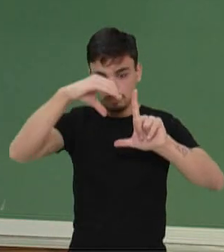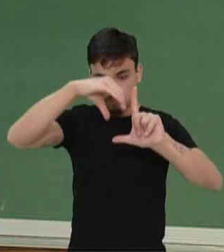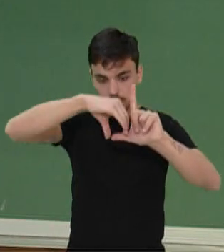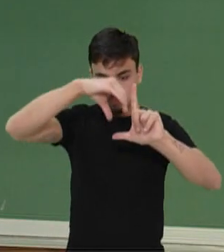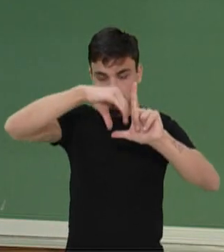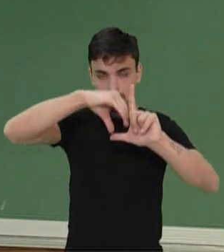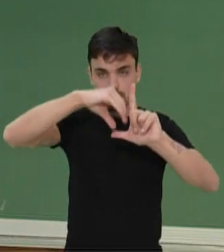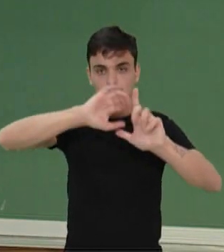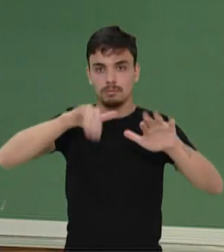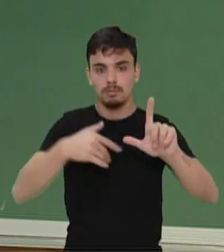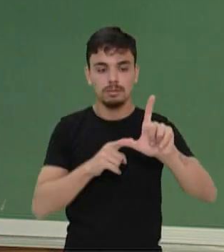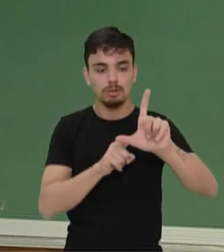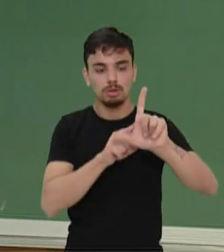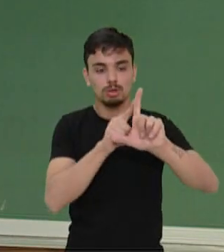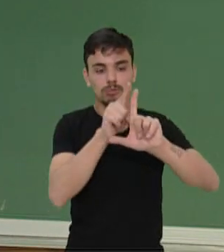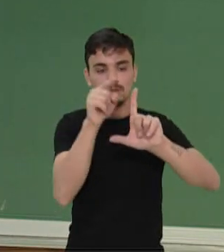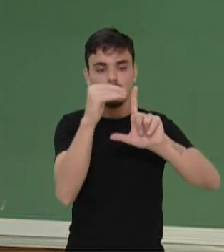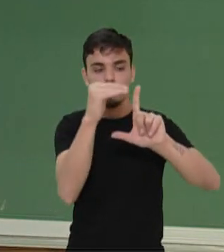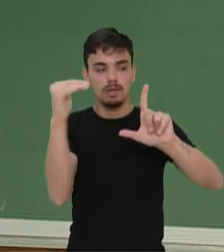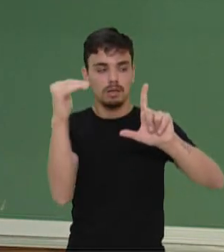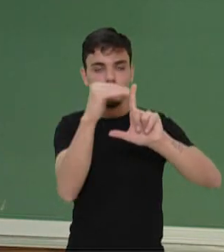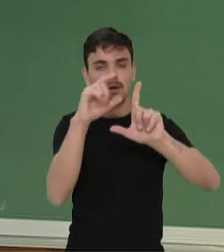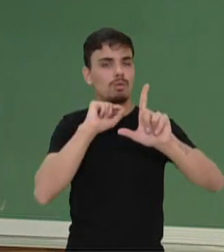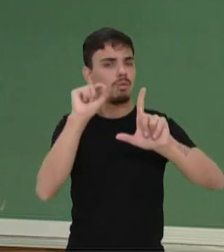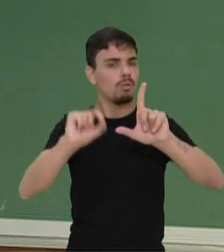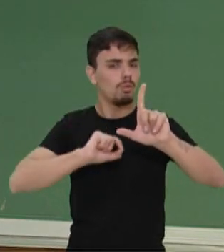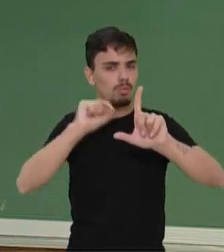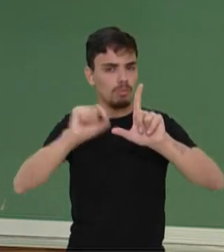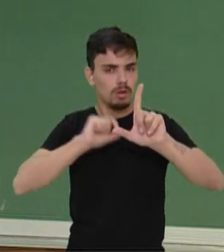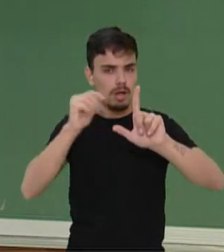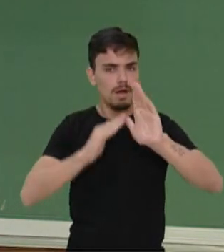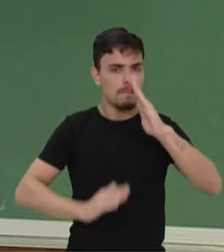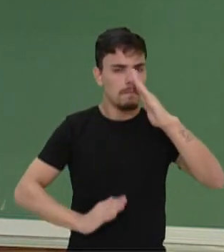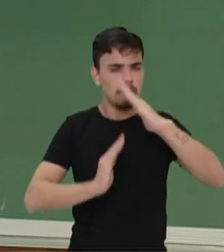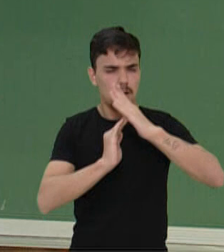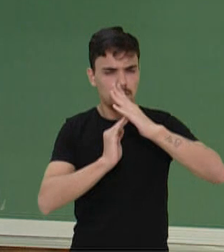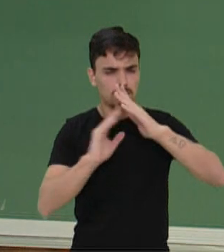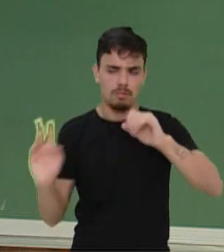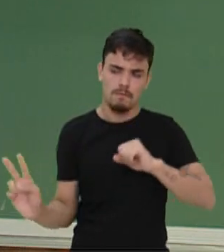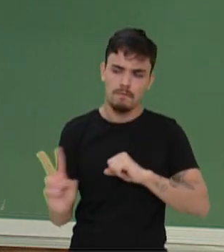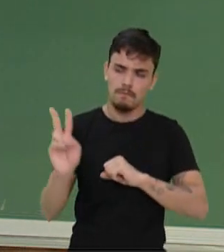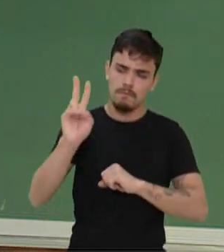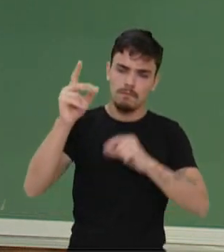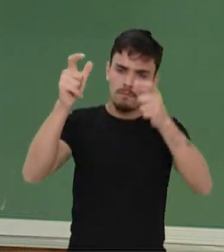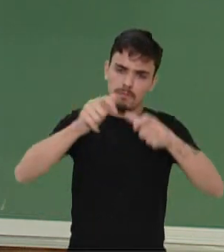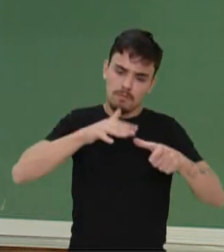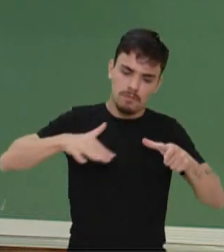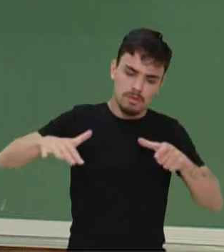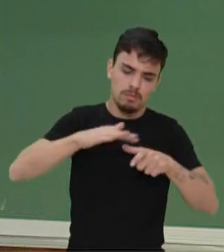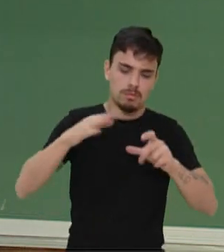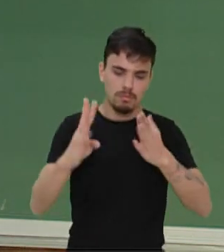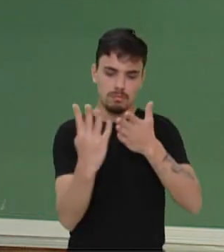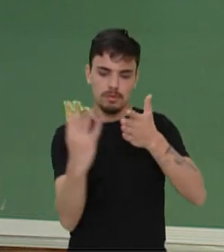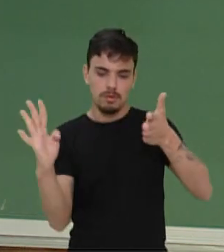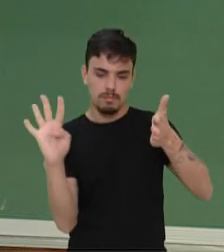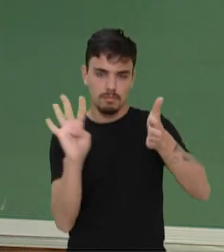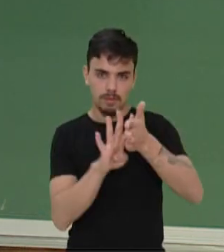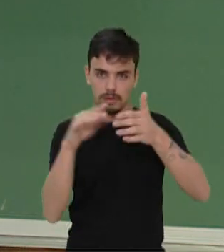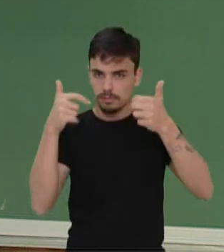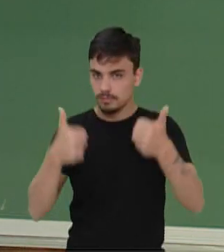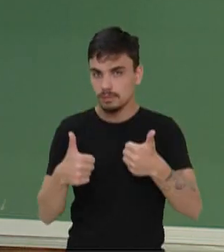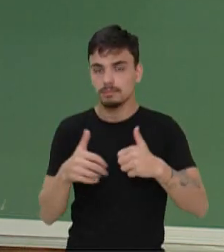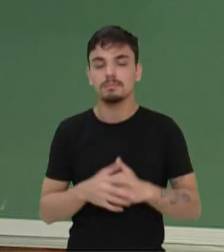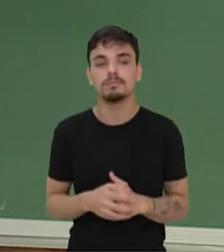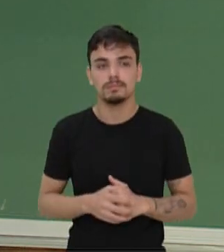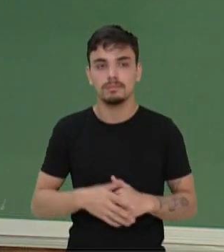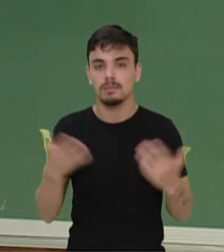vai subir, ela vai atingir um valor ali que vai ser o maior valor da área daquele cercado. Beleza?